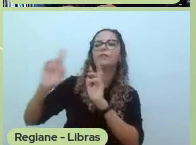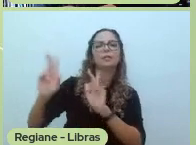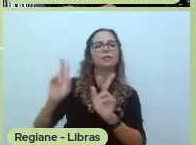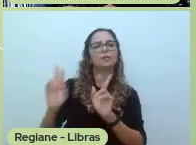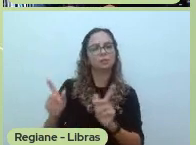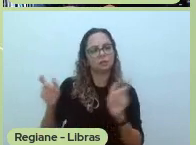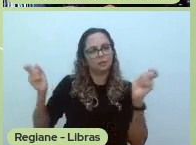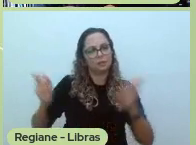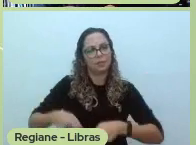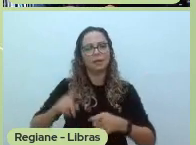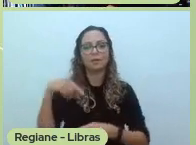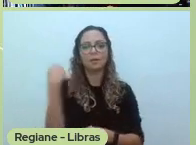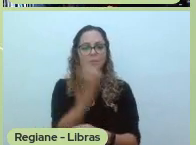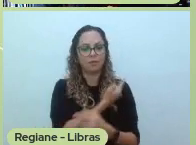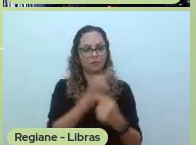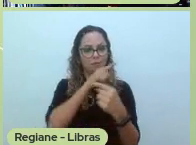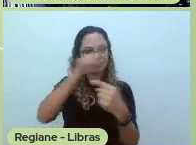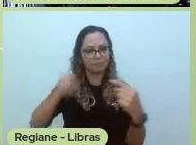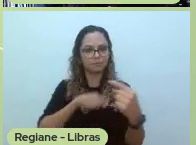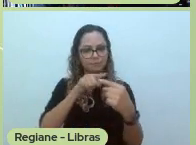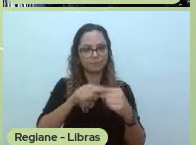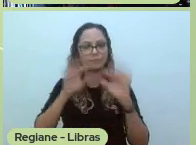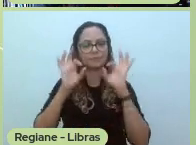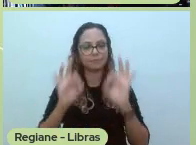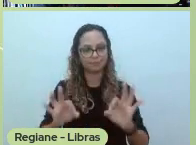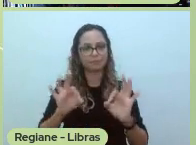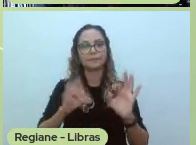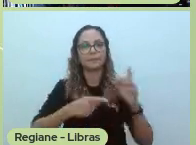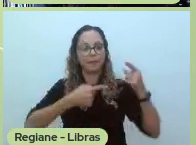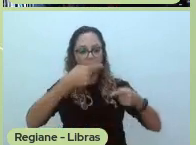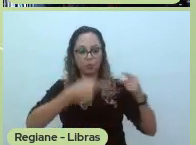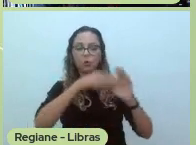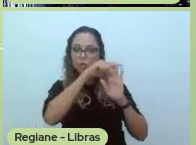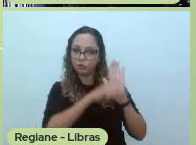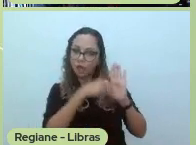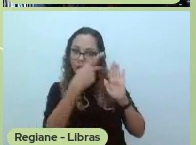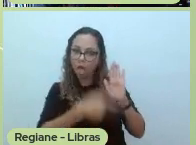esse objetivo e previsto na nossa política de que em todos os